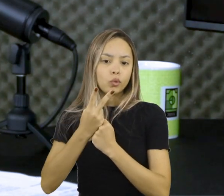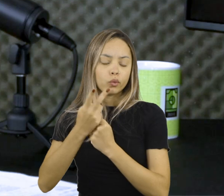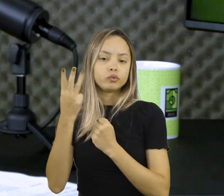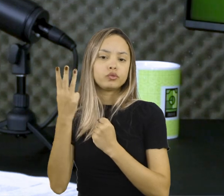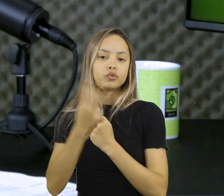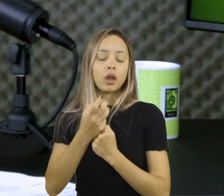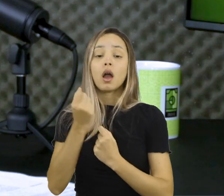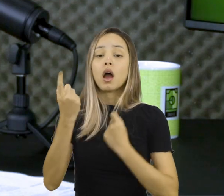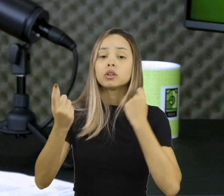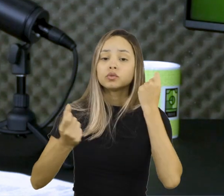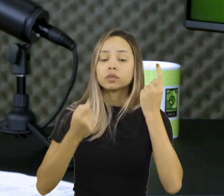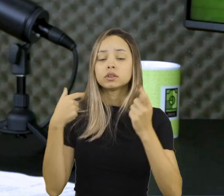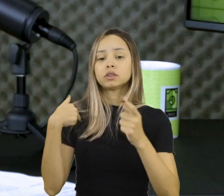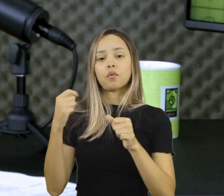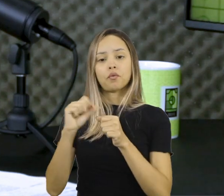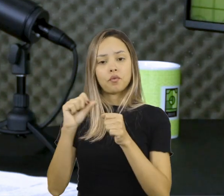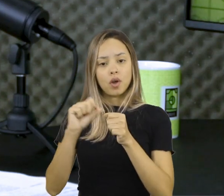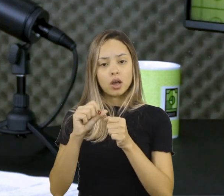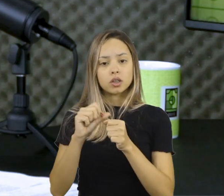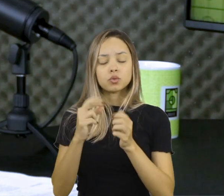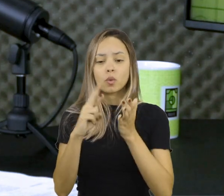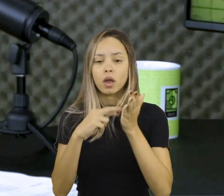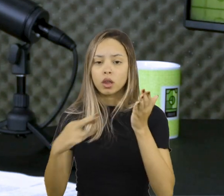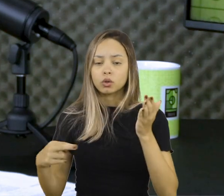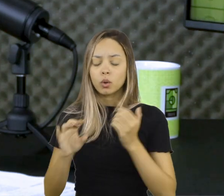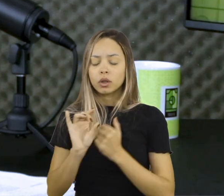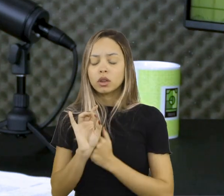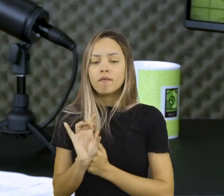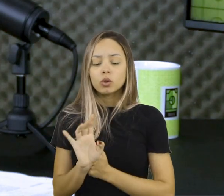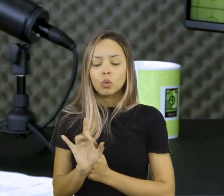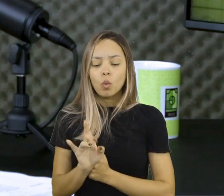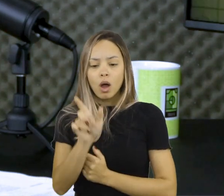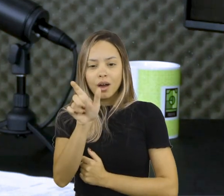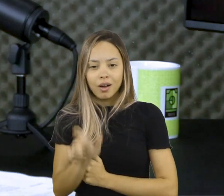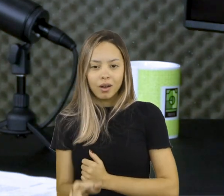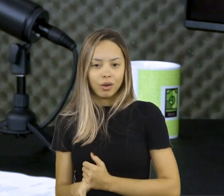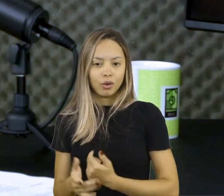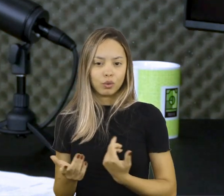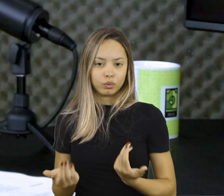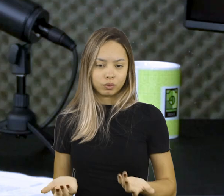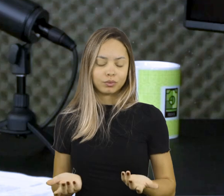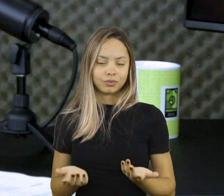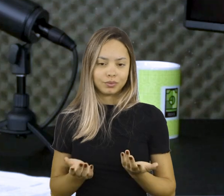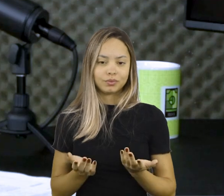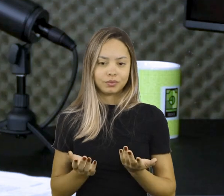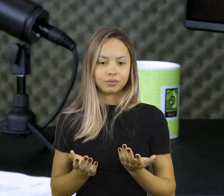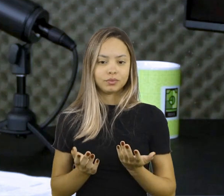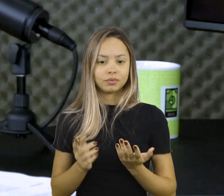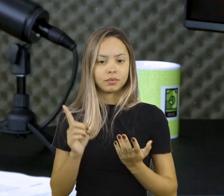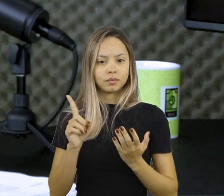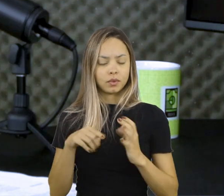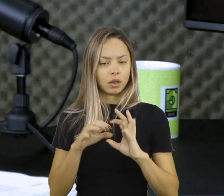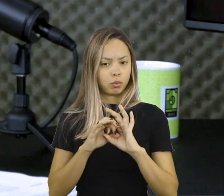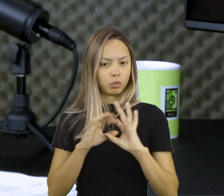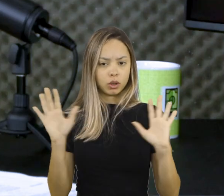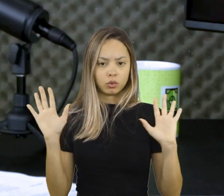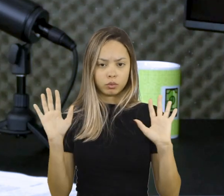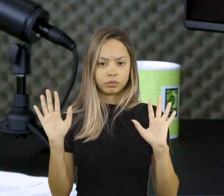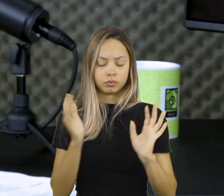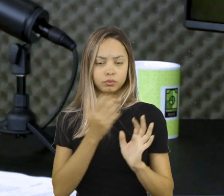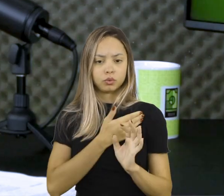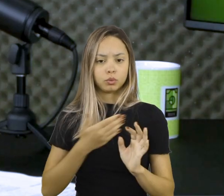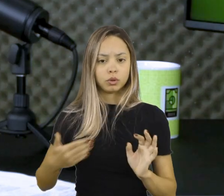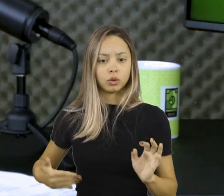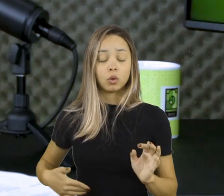individual que segue também então é de consulta é é público a única coisa que não